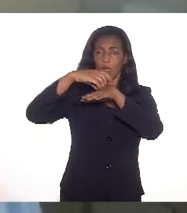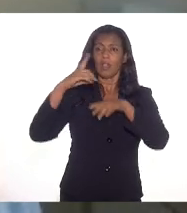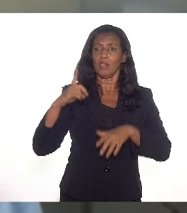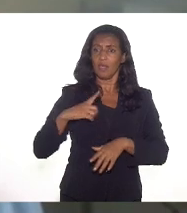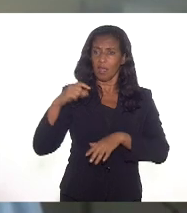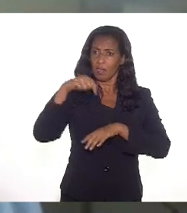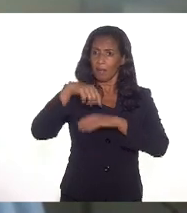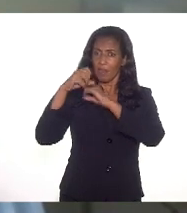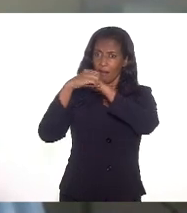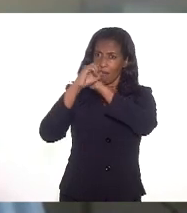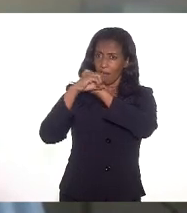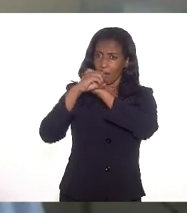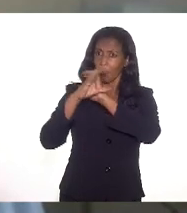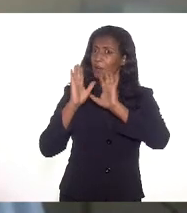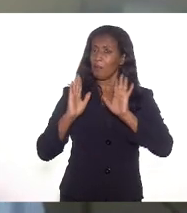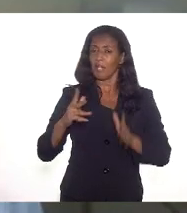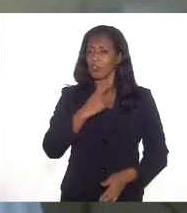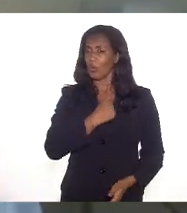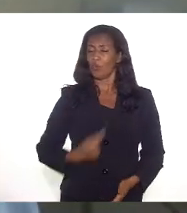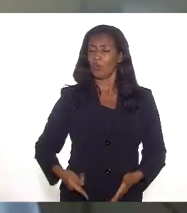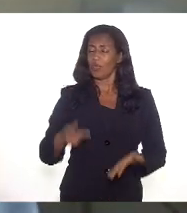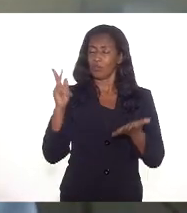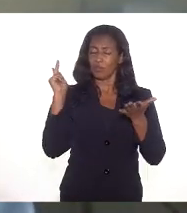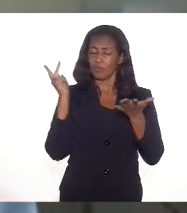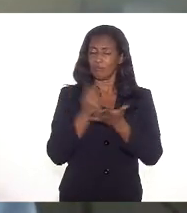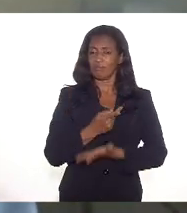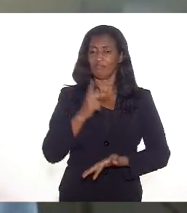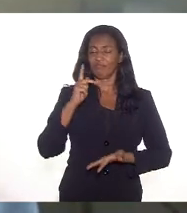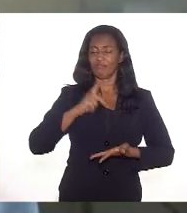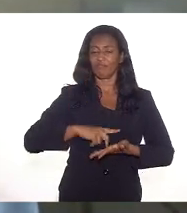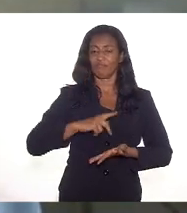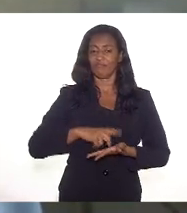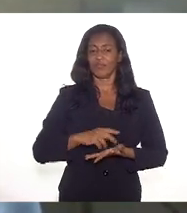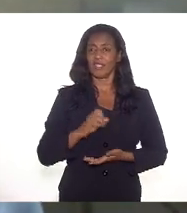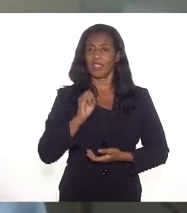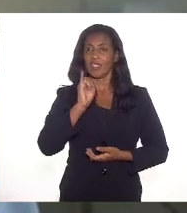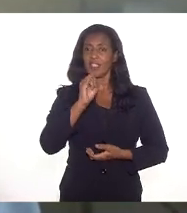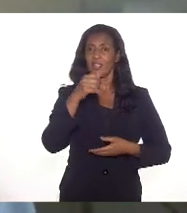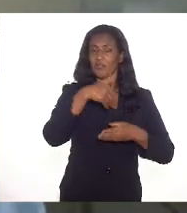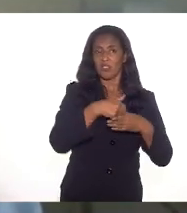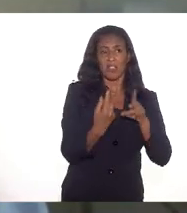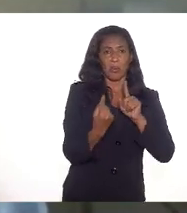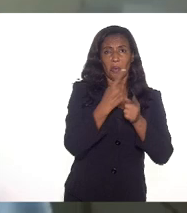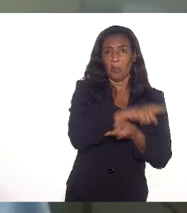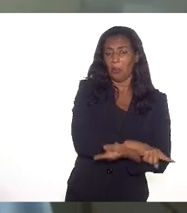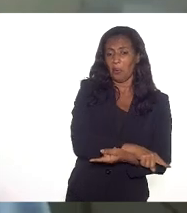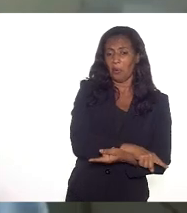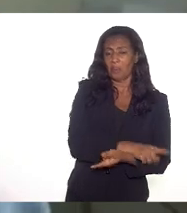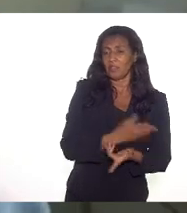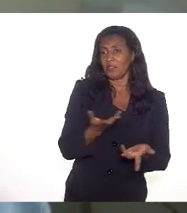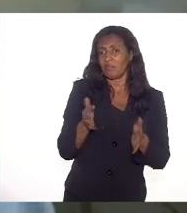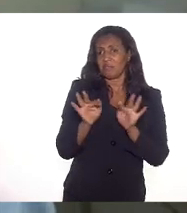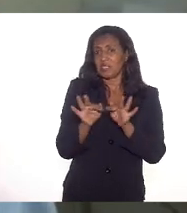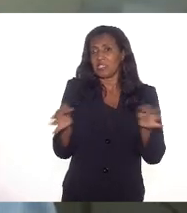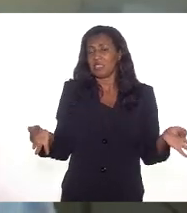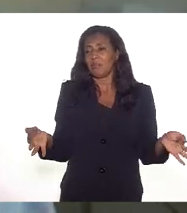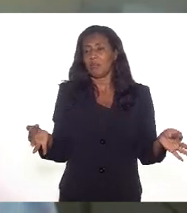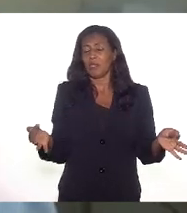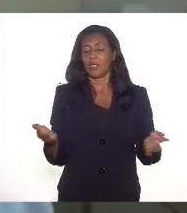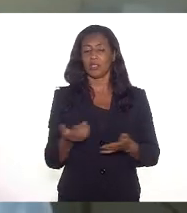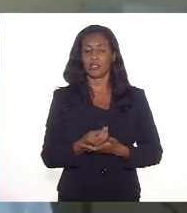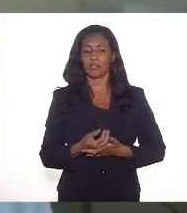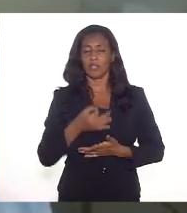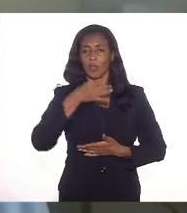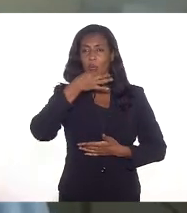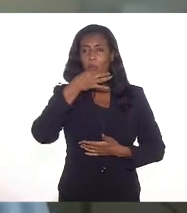já decretou. Então, se quem votar contrário, simplesmente vai marcar uma posição